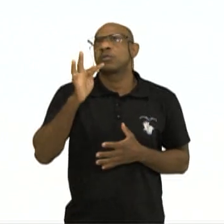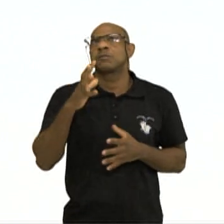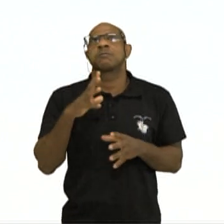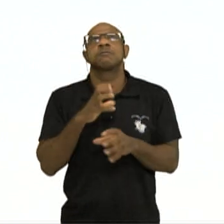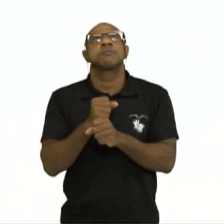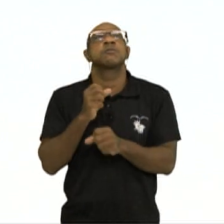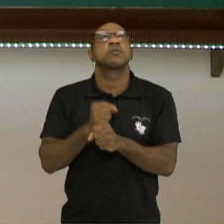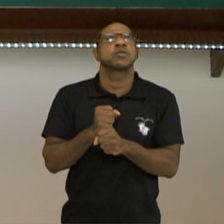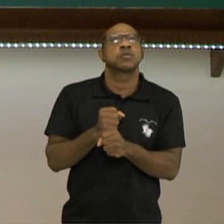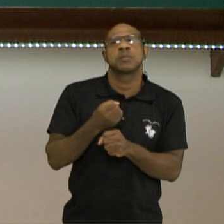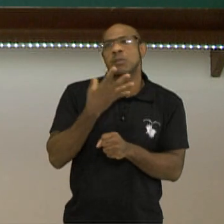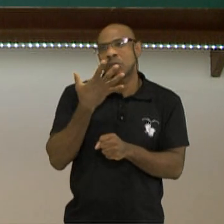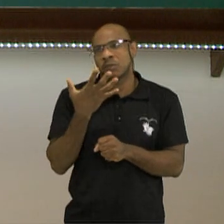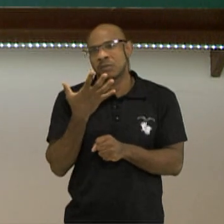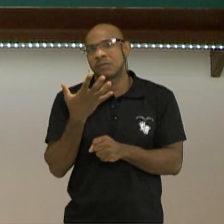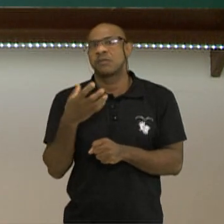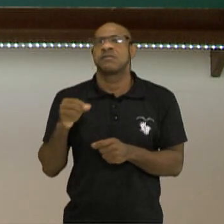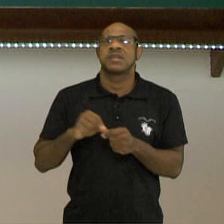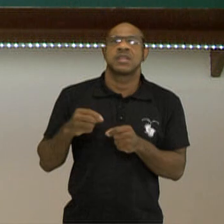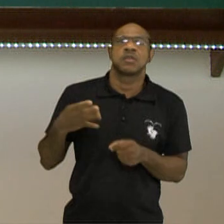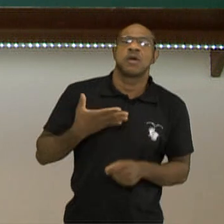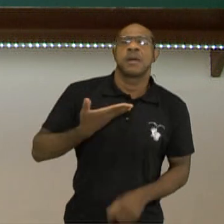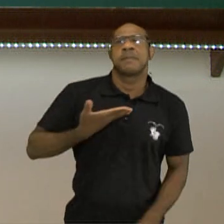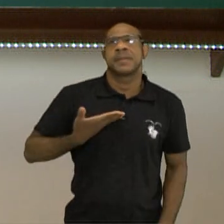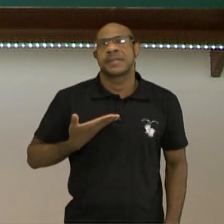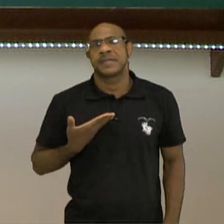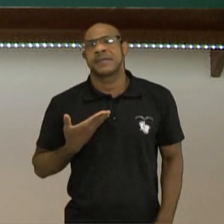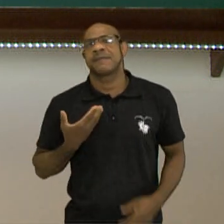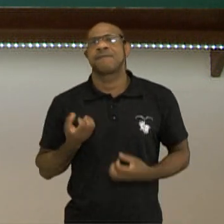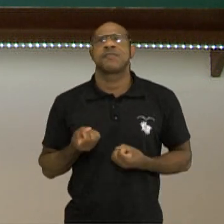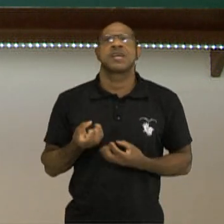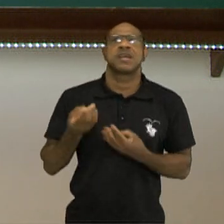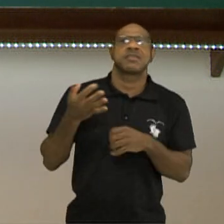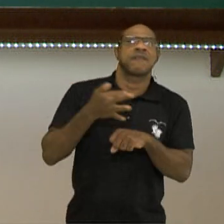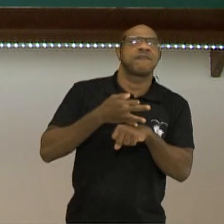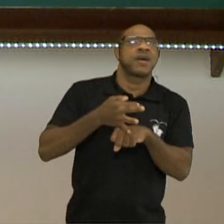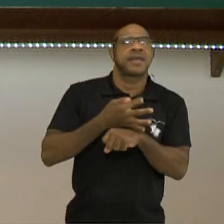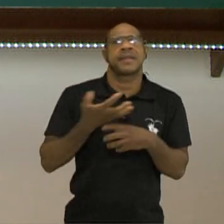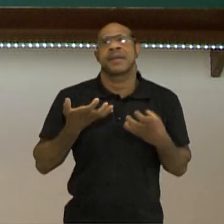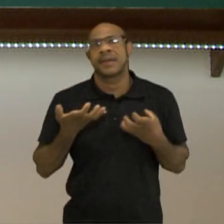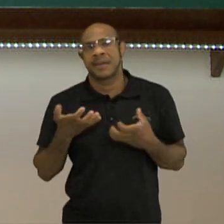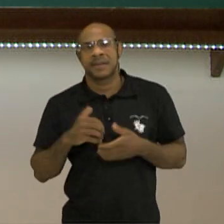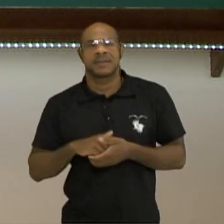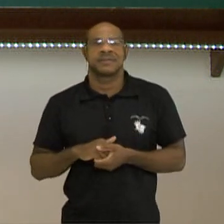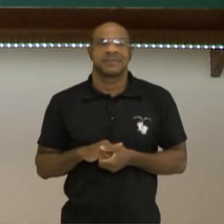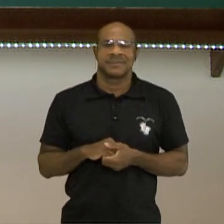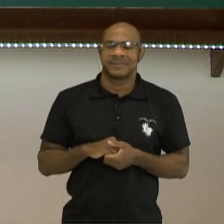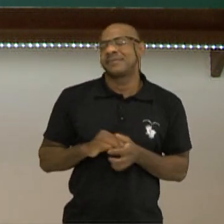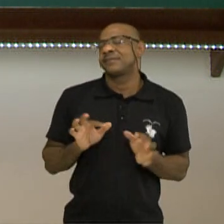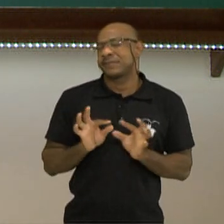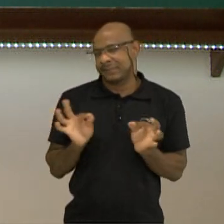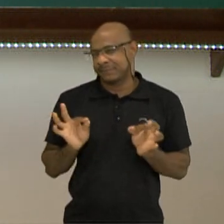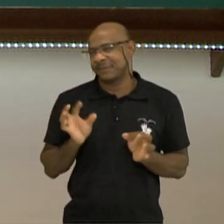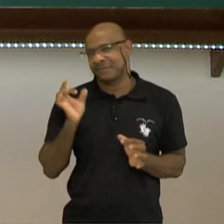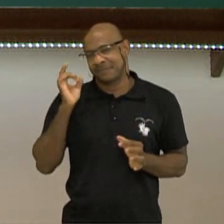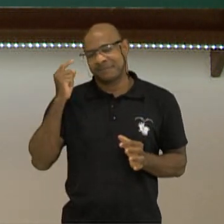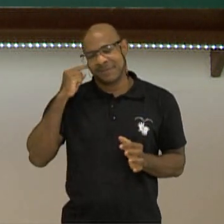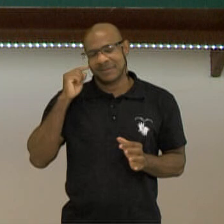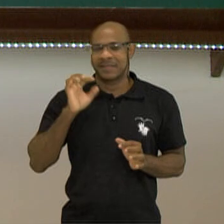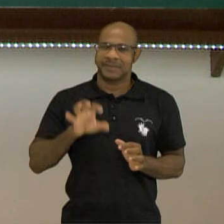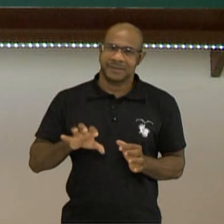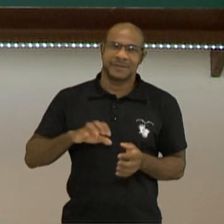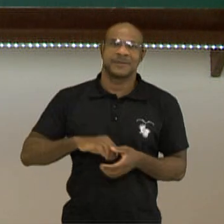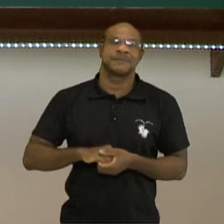nota. Eu quero fazer novos amigos, eu quero viajar nas férias. Mais simples pensar assim, né?